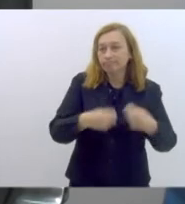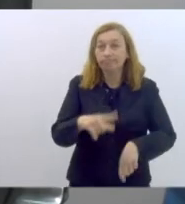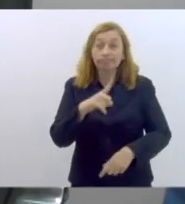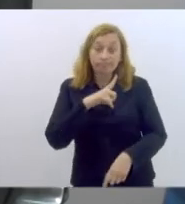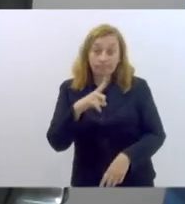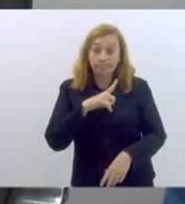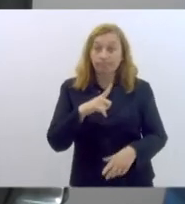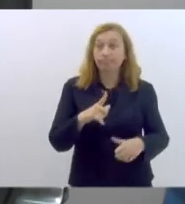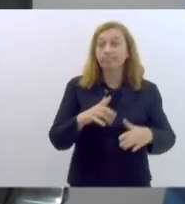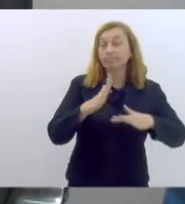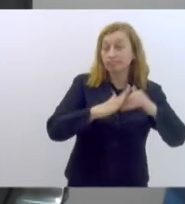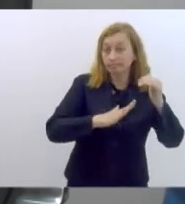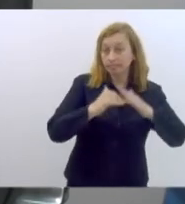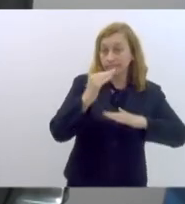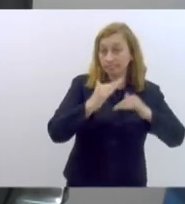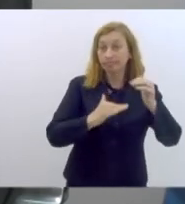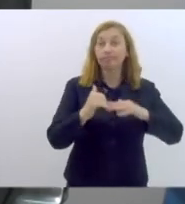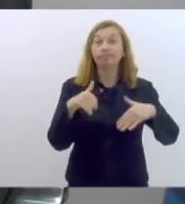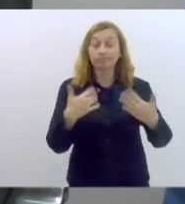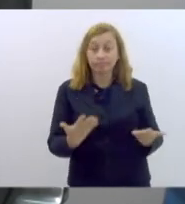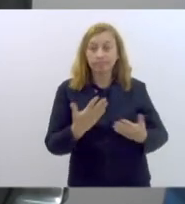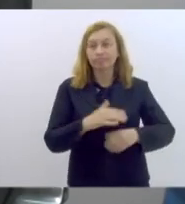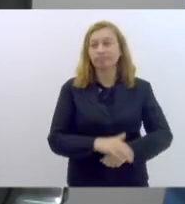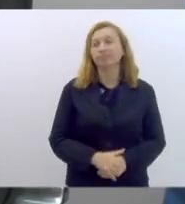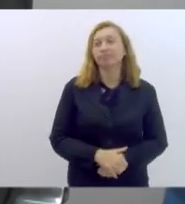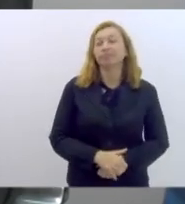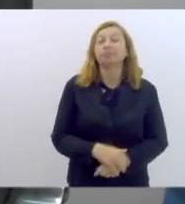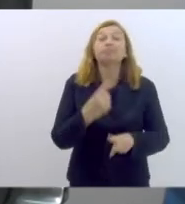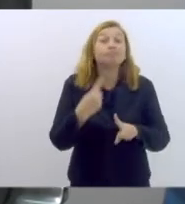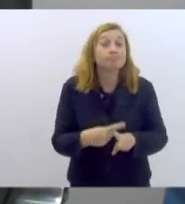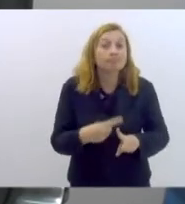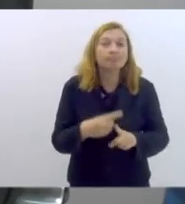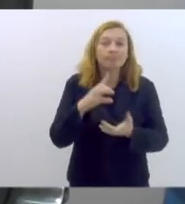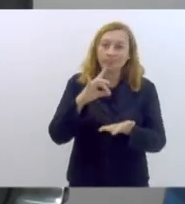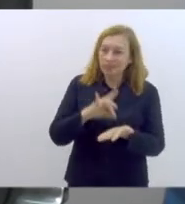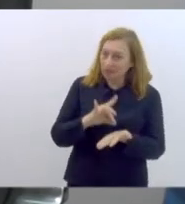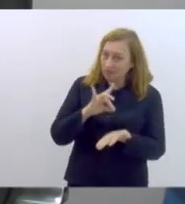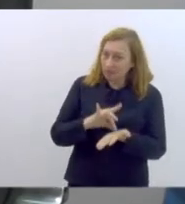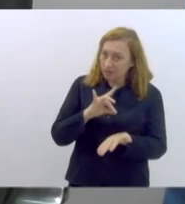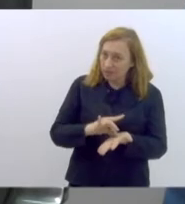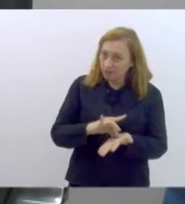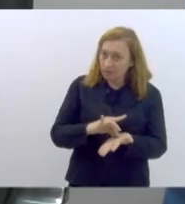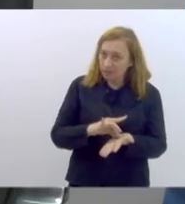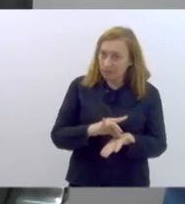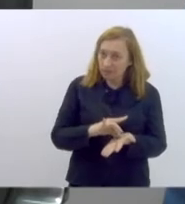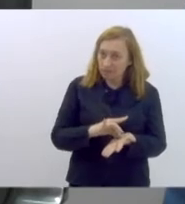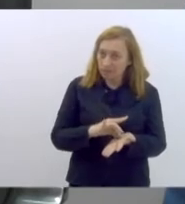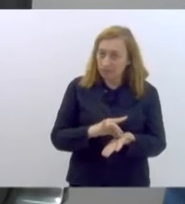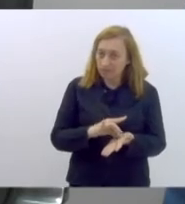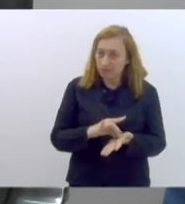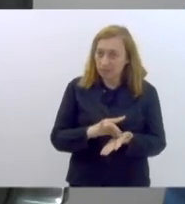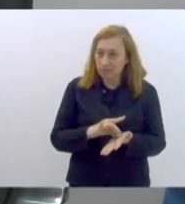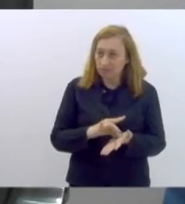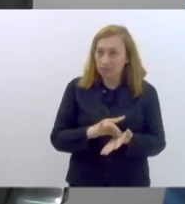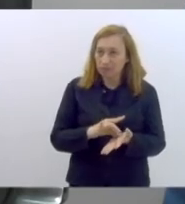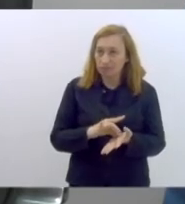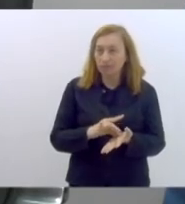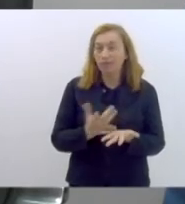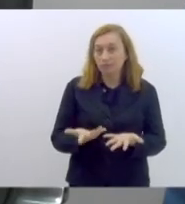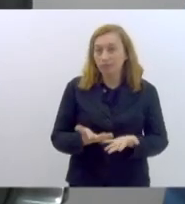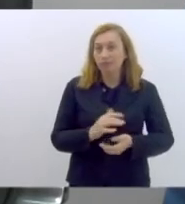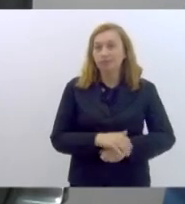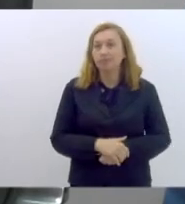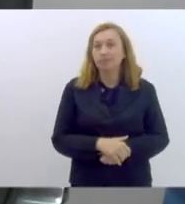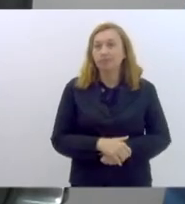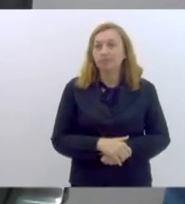quadros. Né? Porque, na verdade, são os quadros, vamos botar entre aspas,